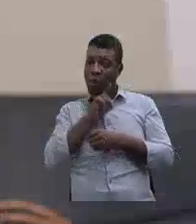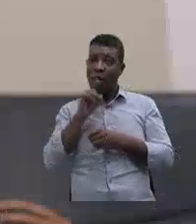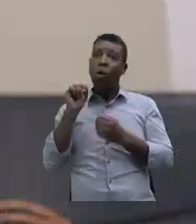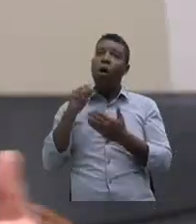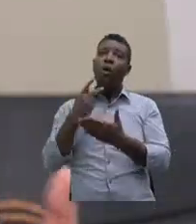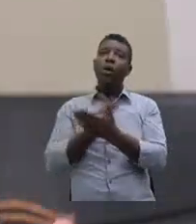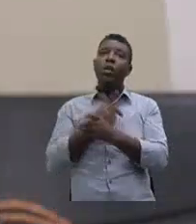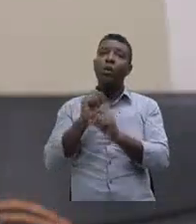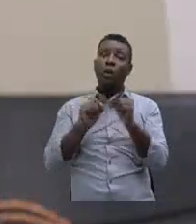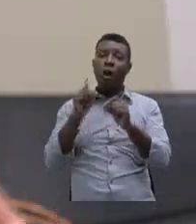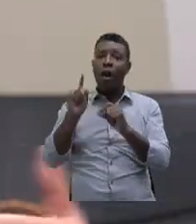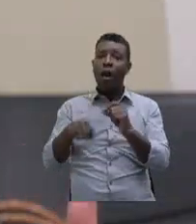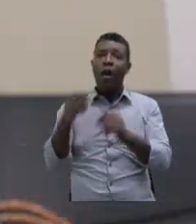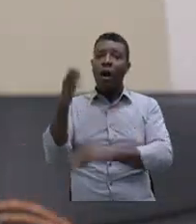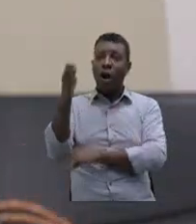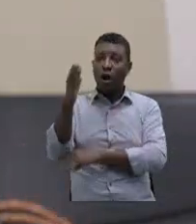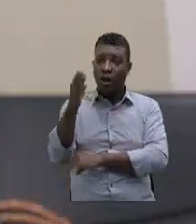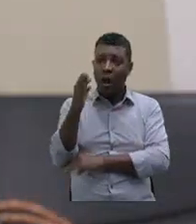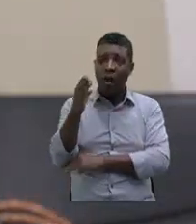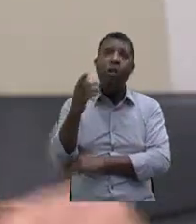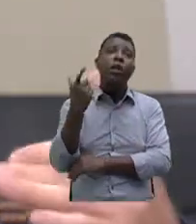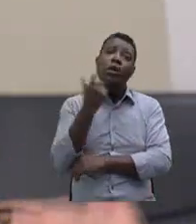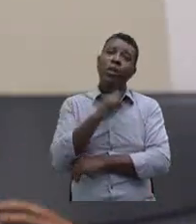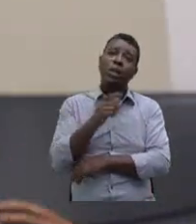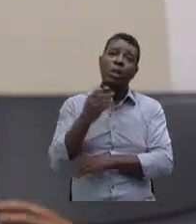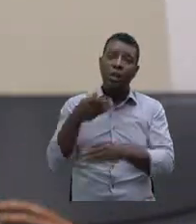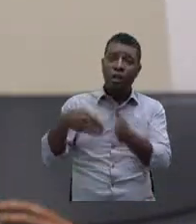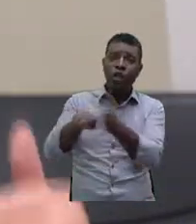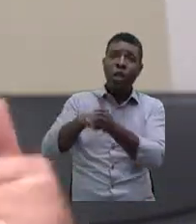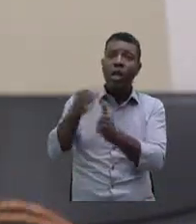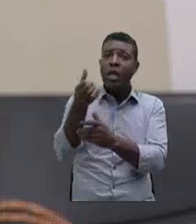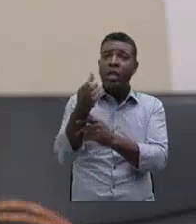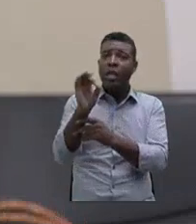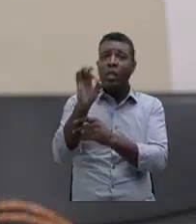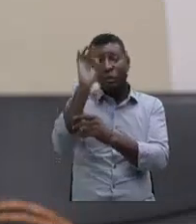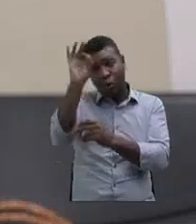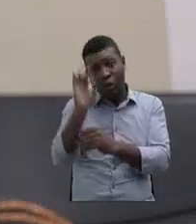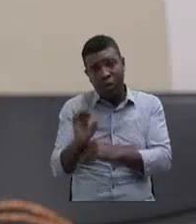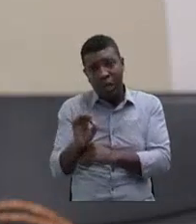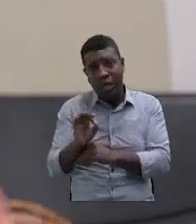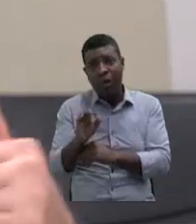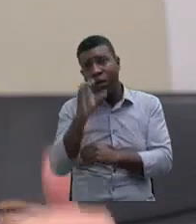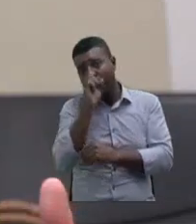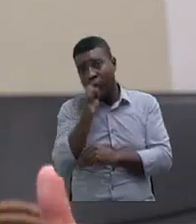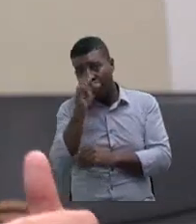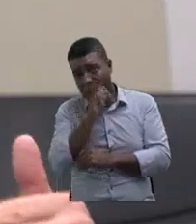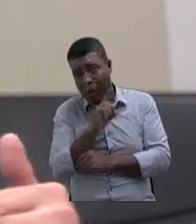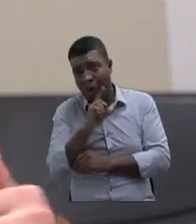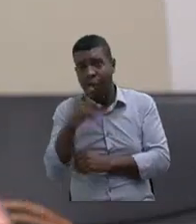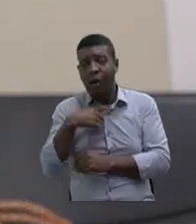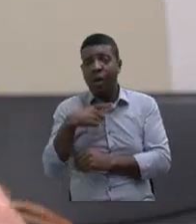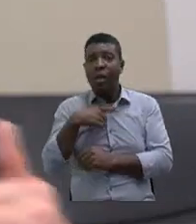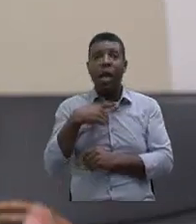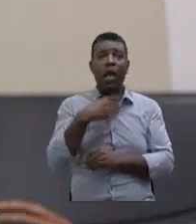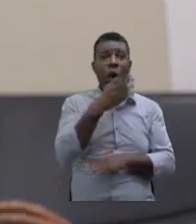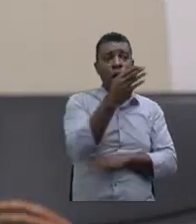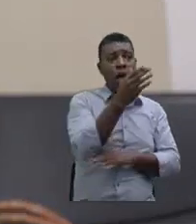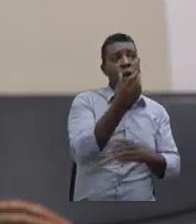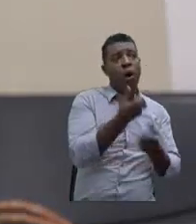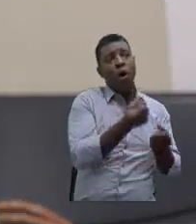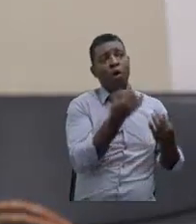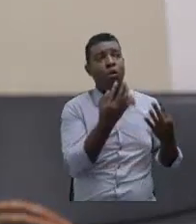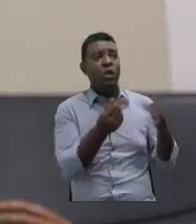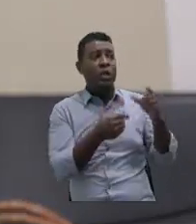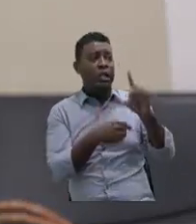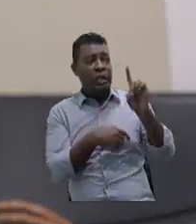tão sucateada, porque está conseguindo chegar nos 60%, isso para um final de semana é muito bom. Temos hotéis em 100%, 90% em